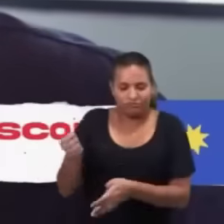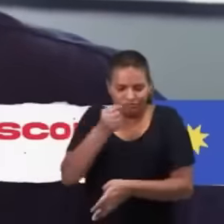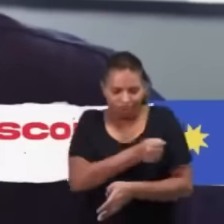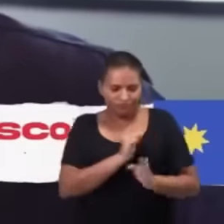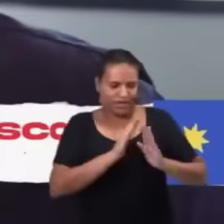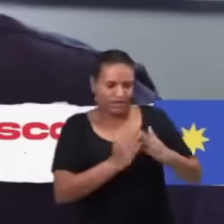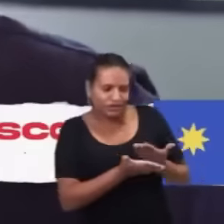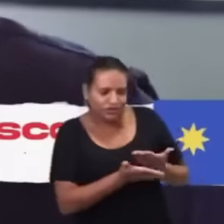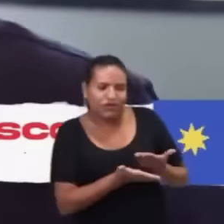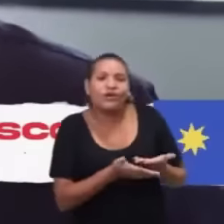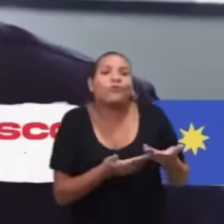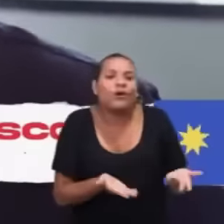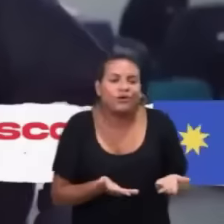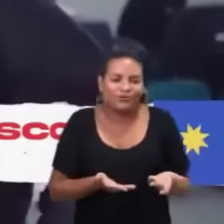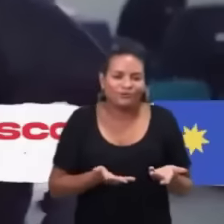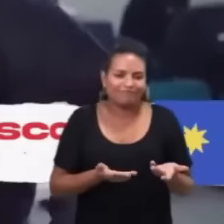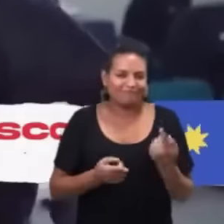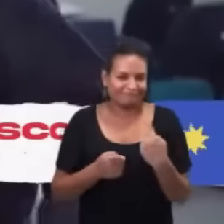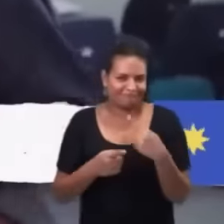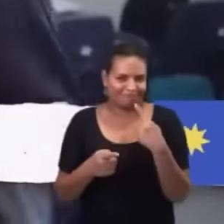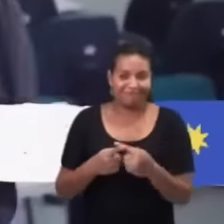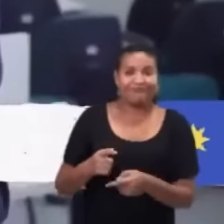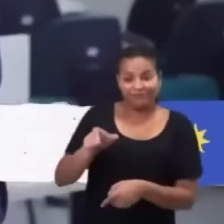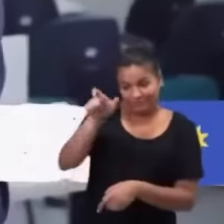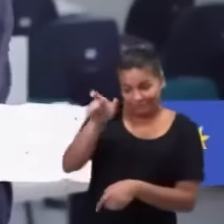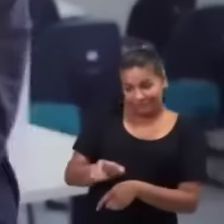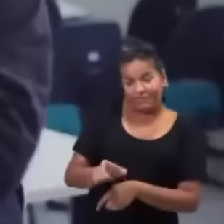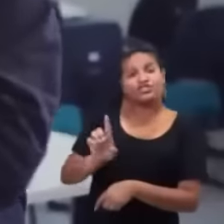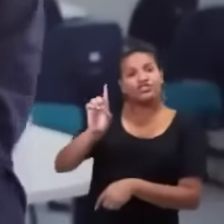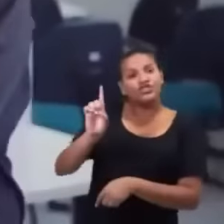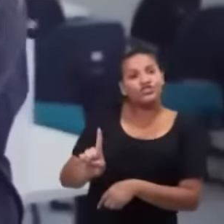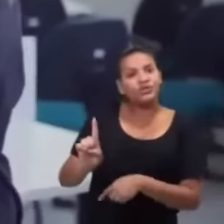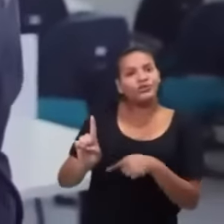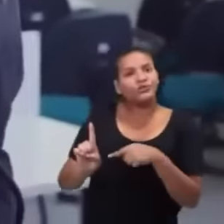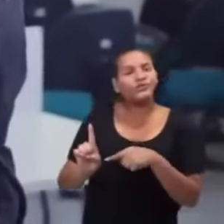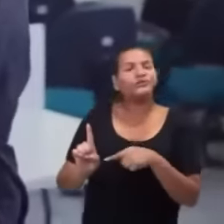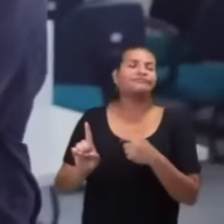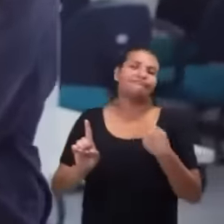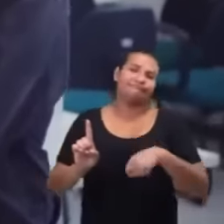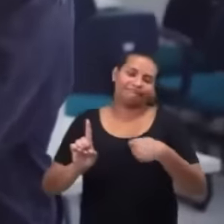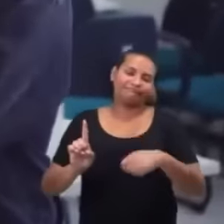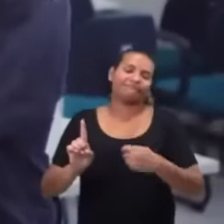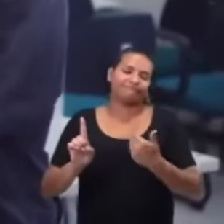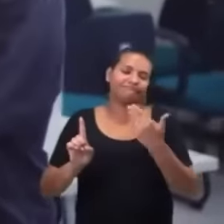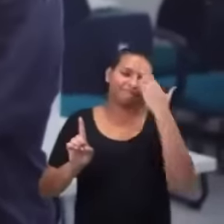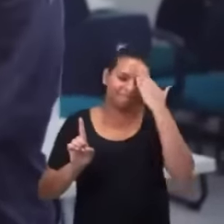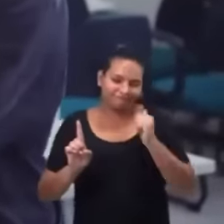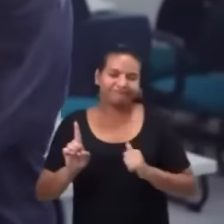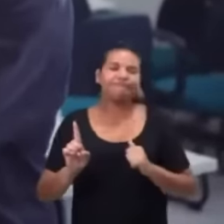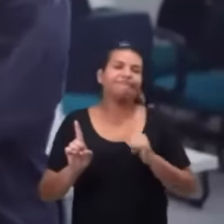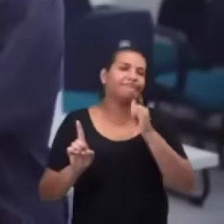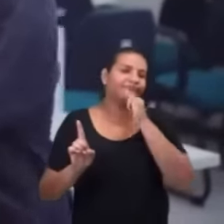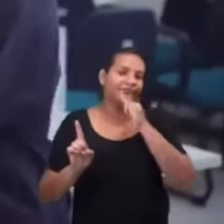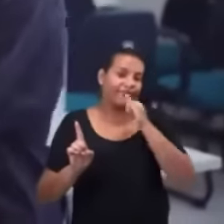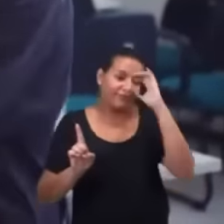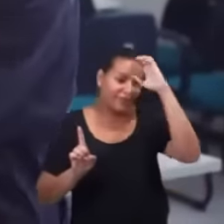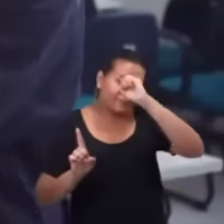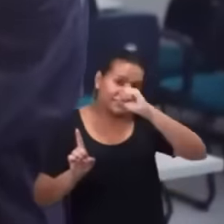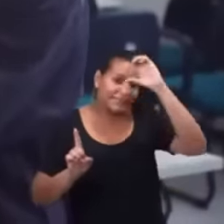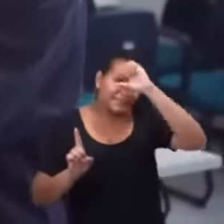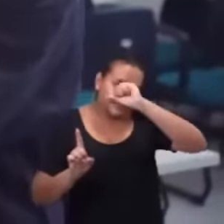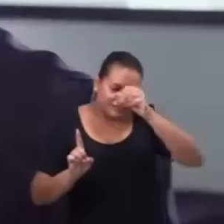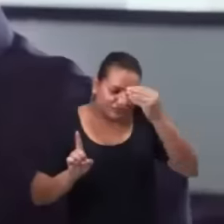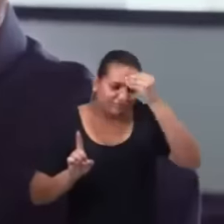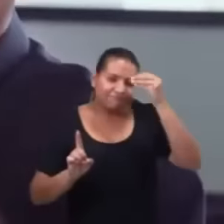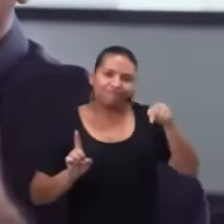diretor que vai para uma escola, ele precisa não só, claro que ele vai olhar para o resultado de aprendizagem, vai olhar para a aprendizagem